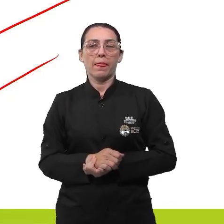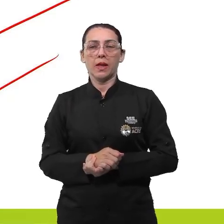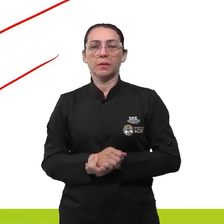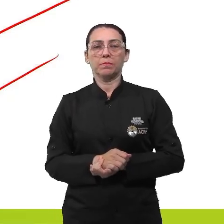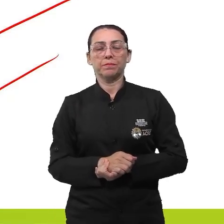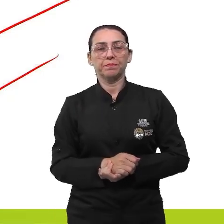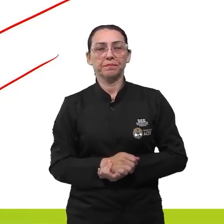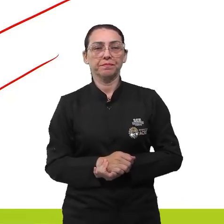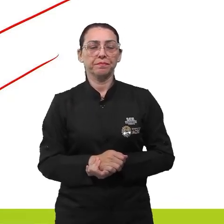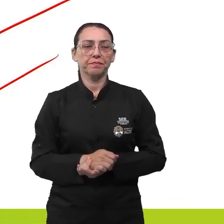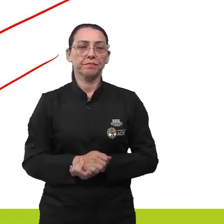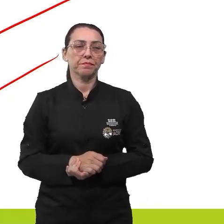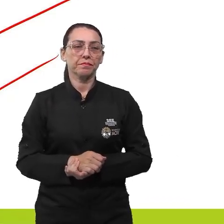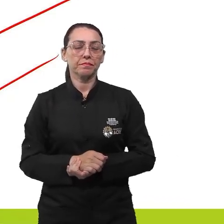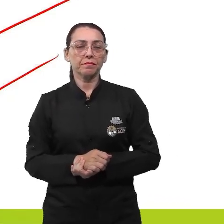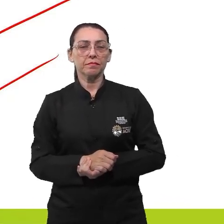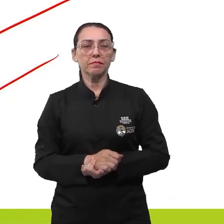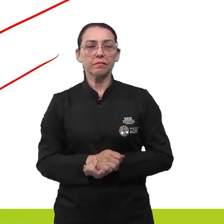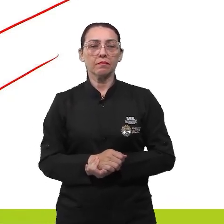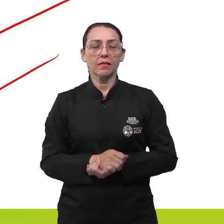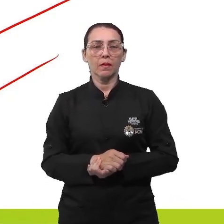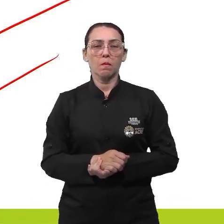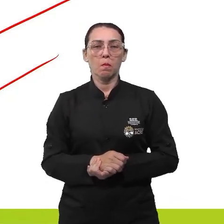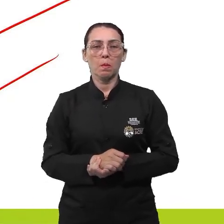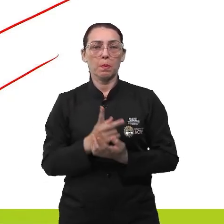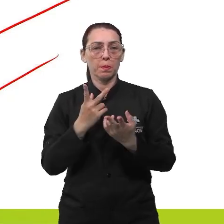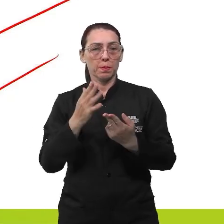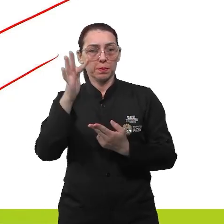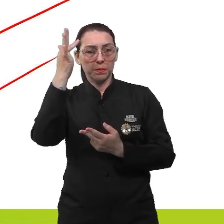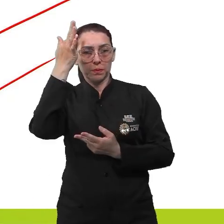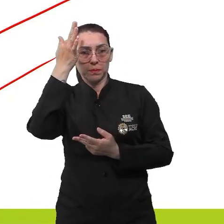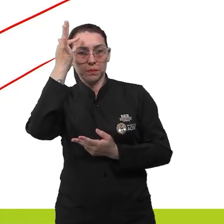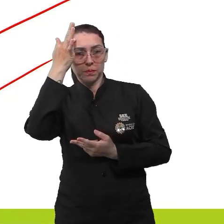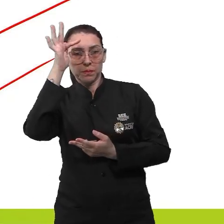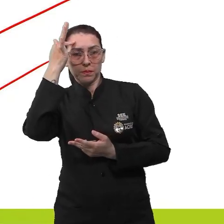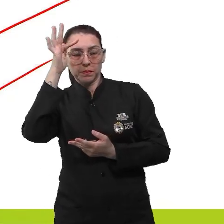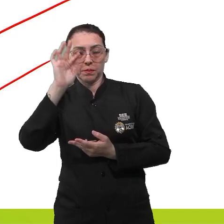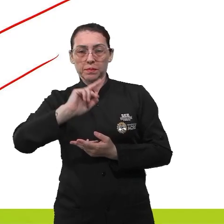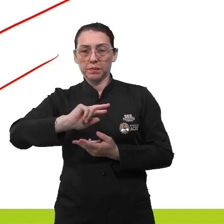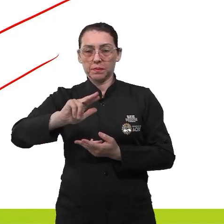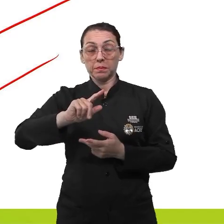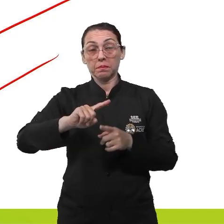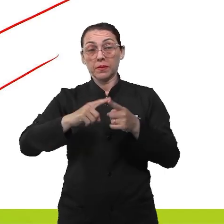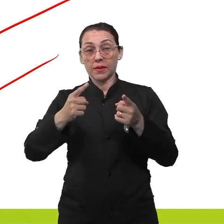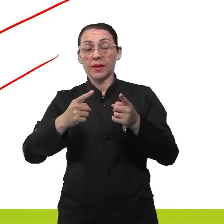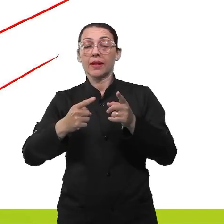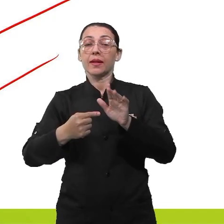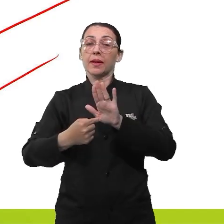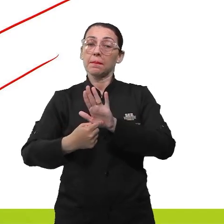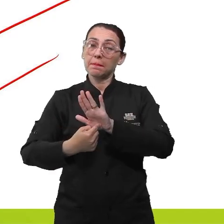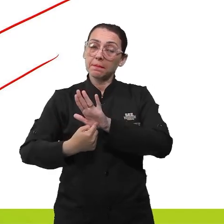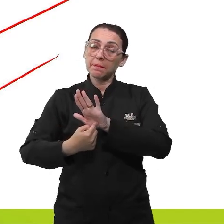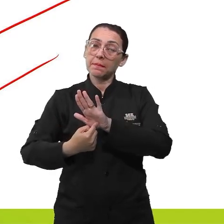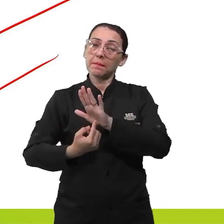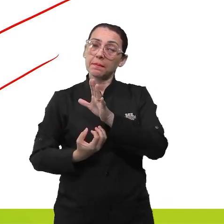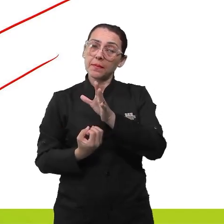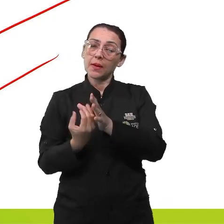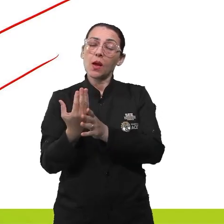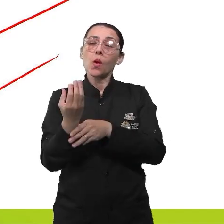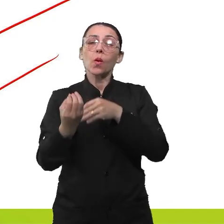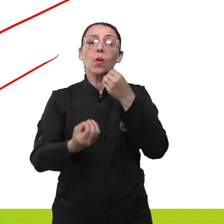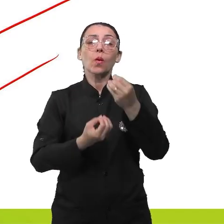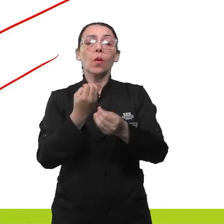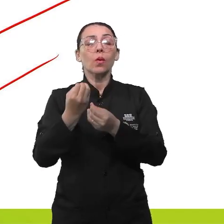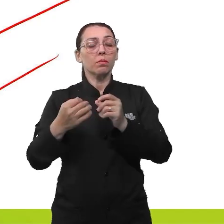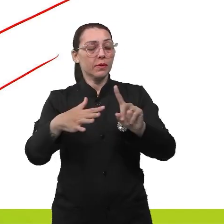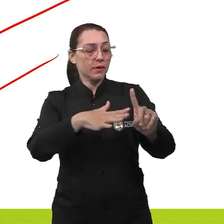demonstrar lição de moral, como as fábulas, tá bom? Mas ela quer revelar como a sociedade julga